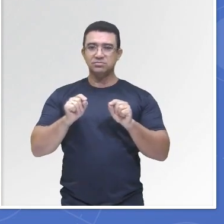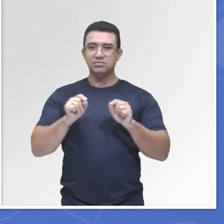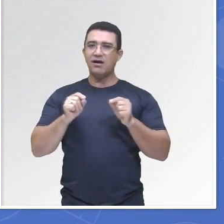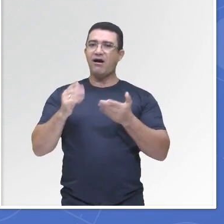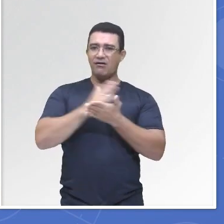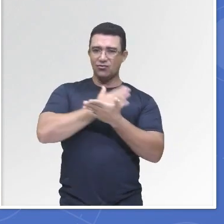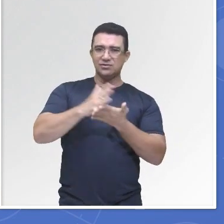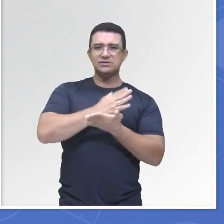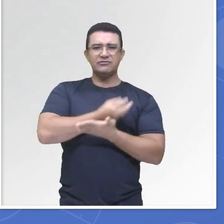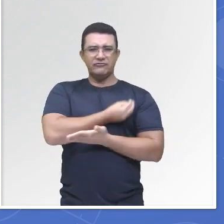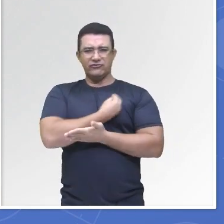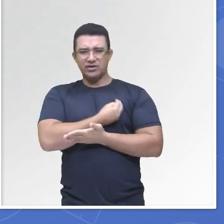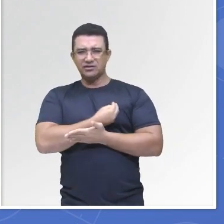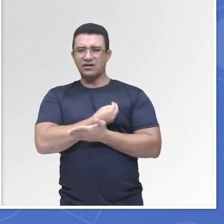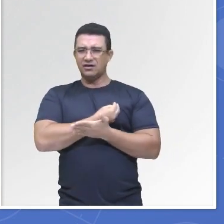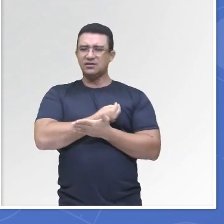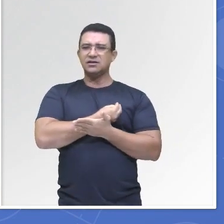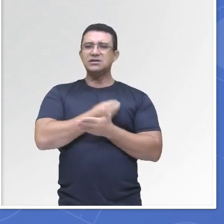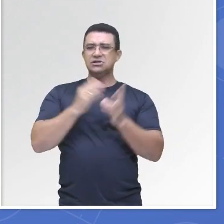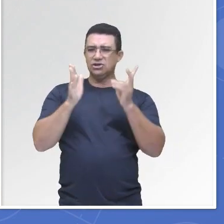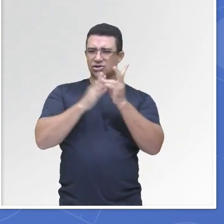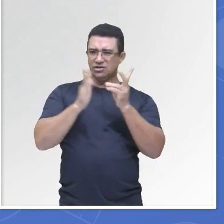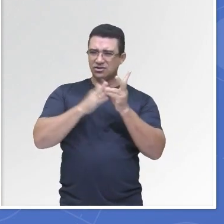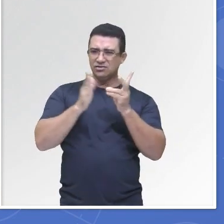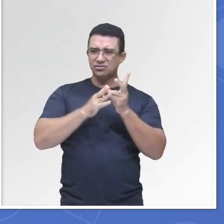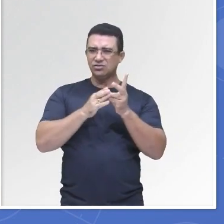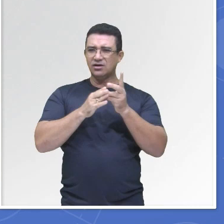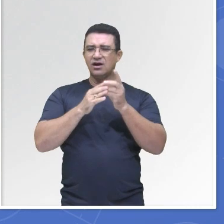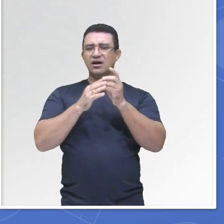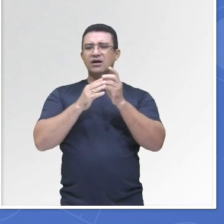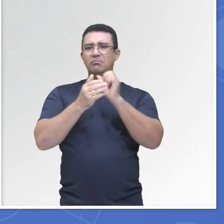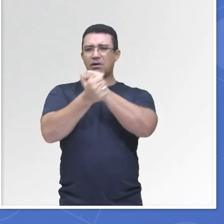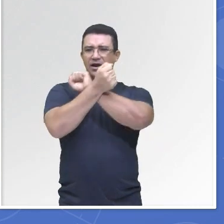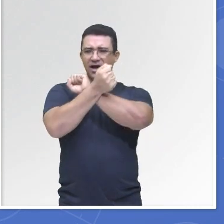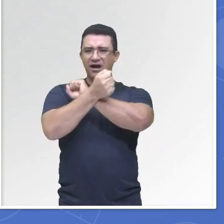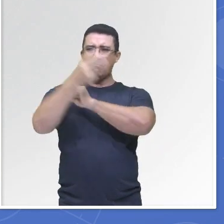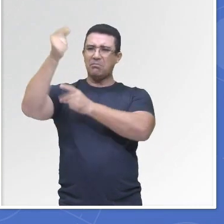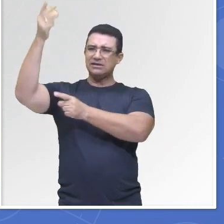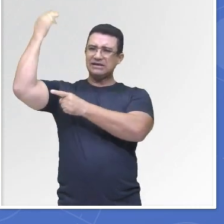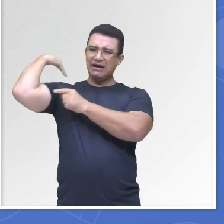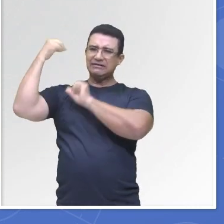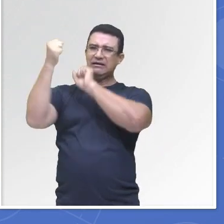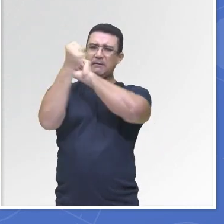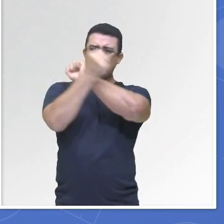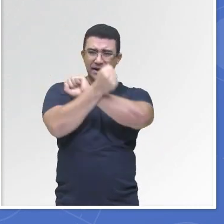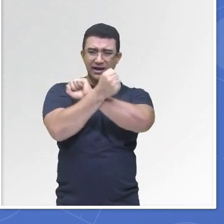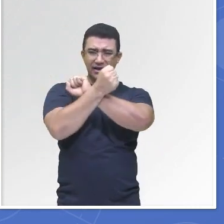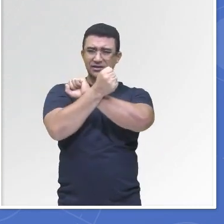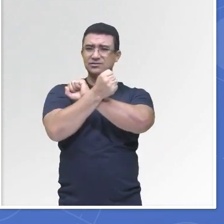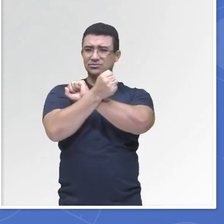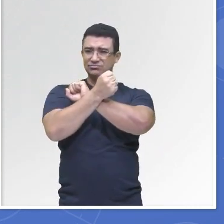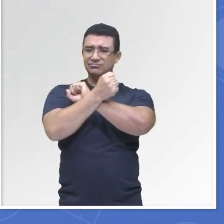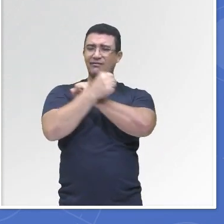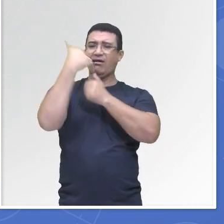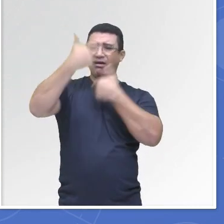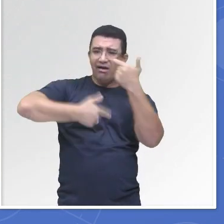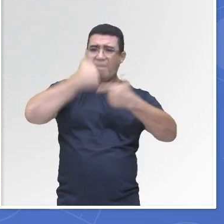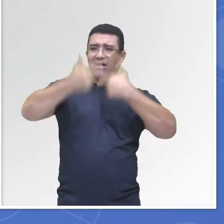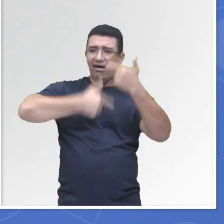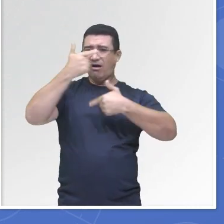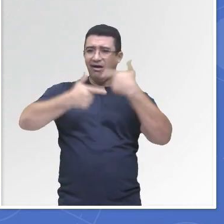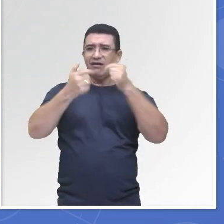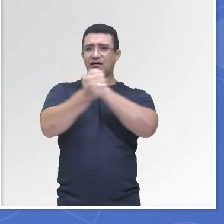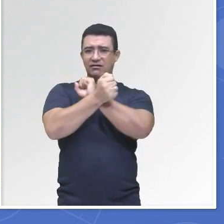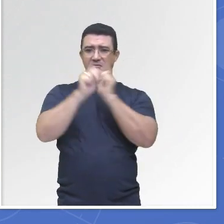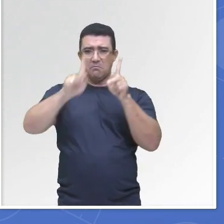muitos indígenas, da escravização desses povos nos primeiros tempos, né? Essa parte que não é muito legal,